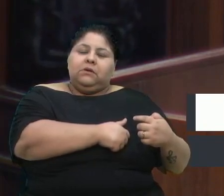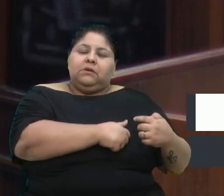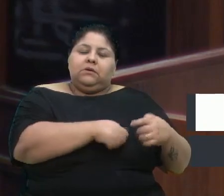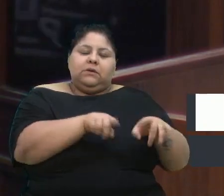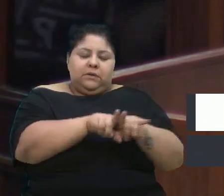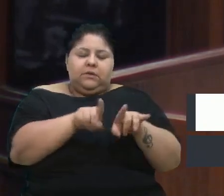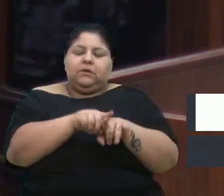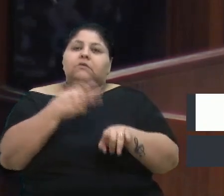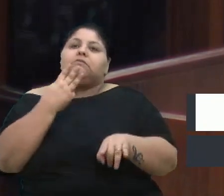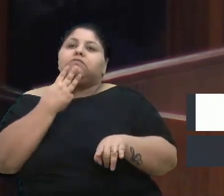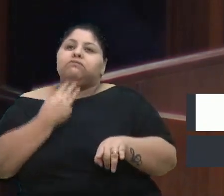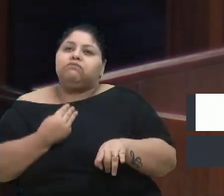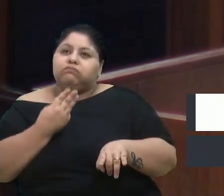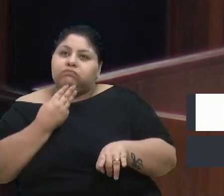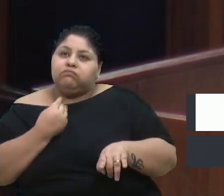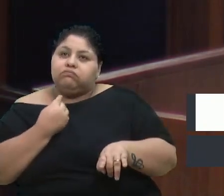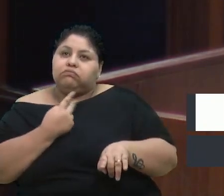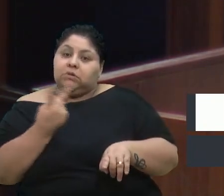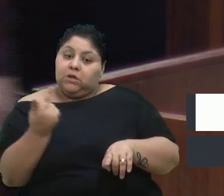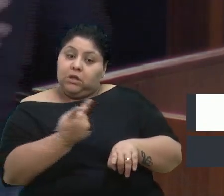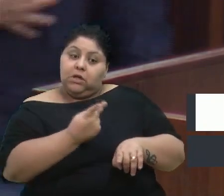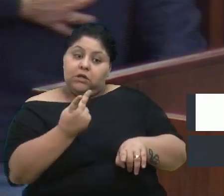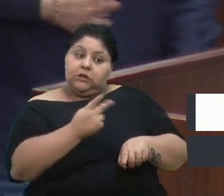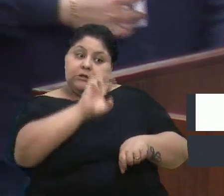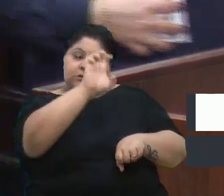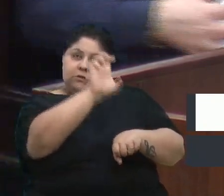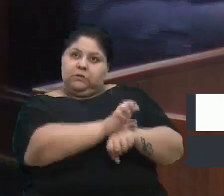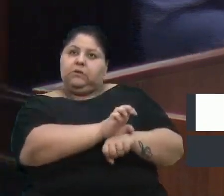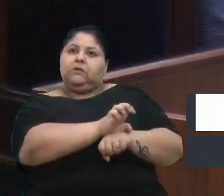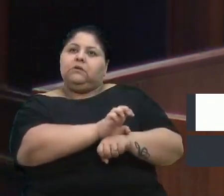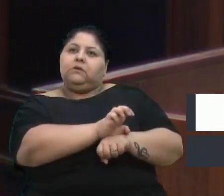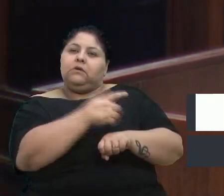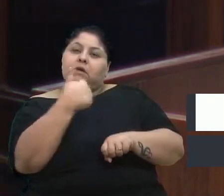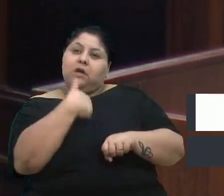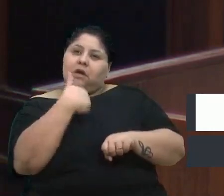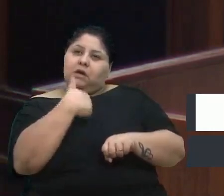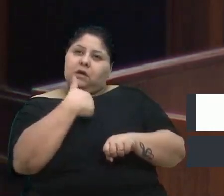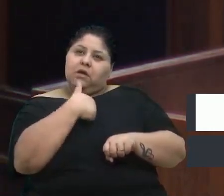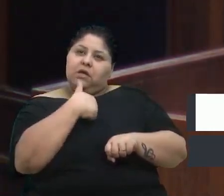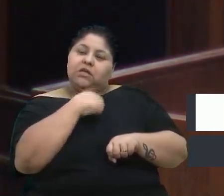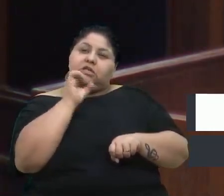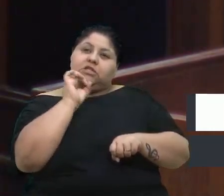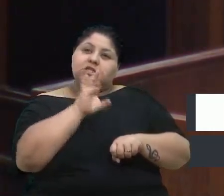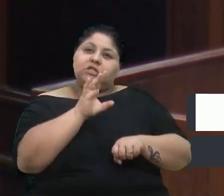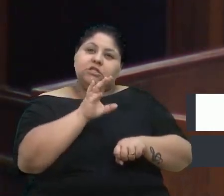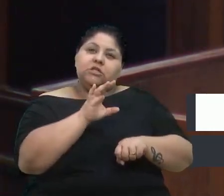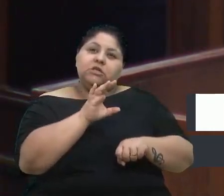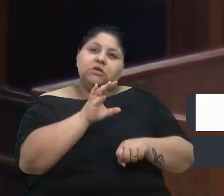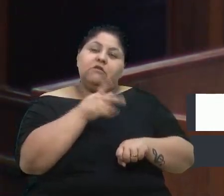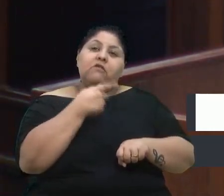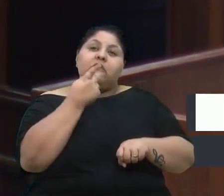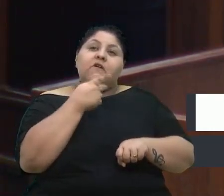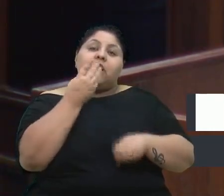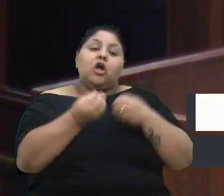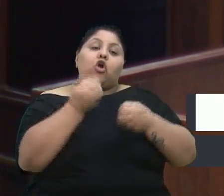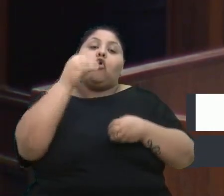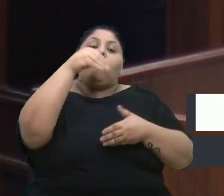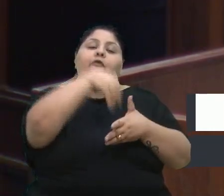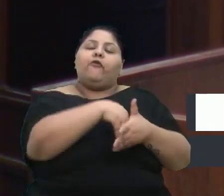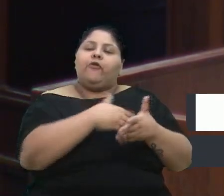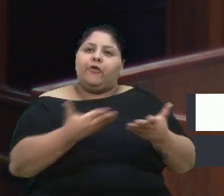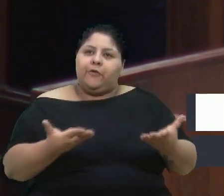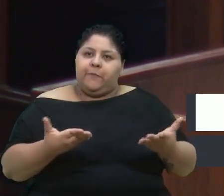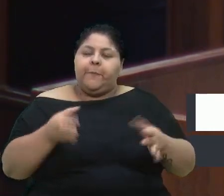no caso Israel e palestinos, eu já vou comunicar que vou me abster do voto.